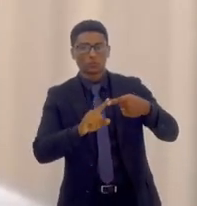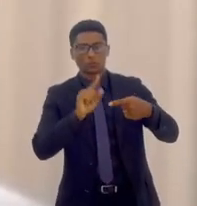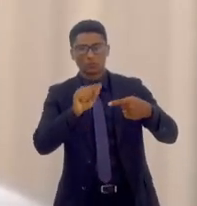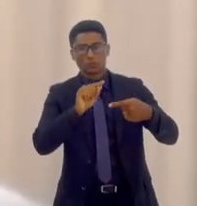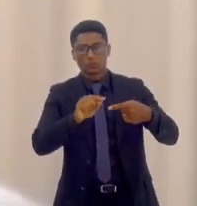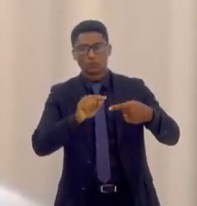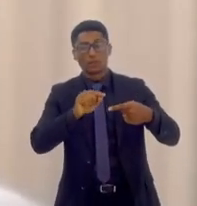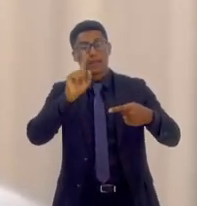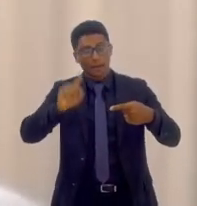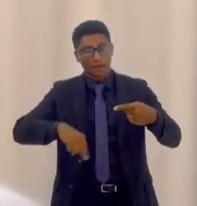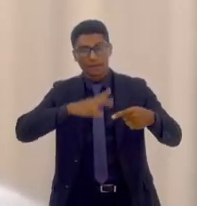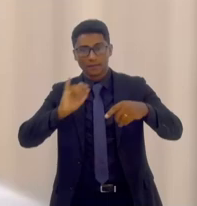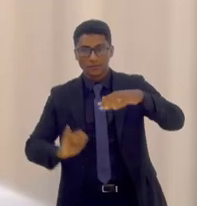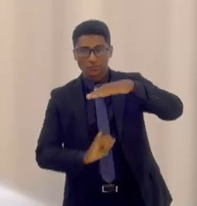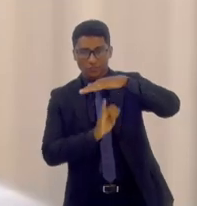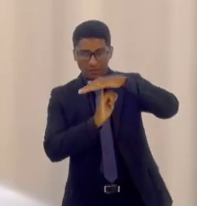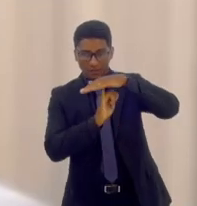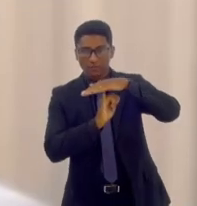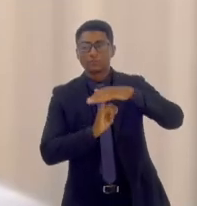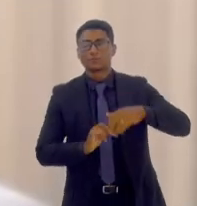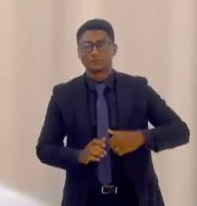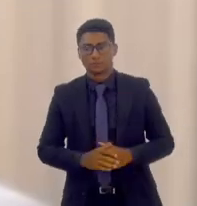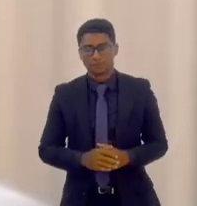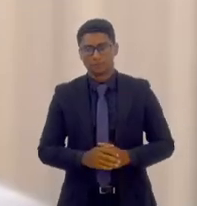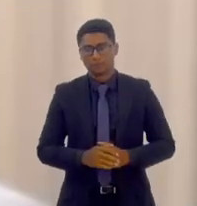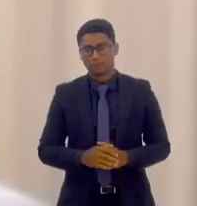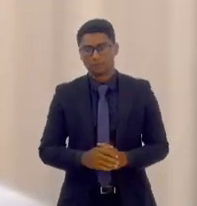como uma entidade